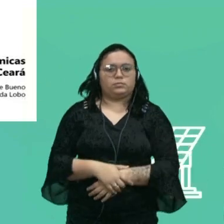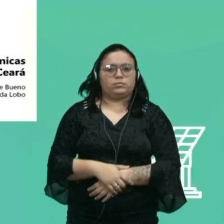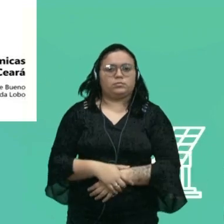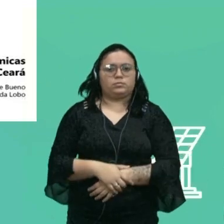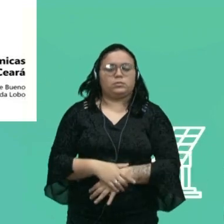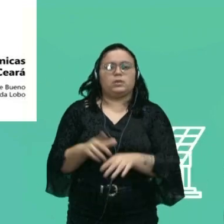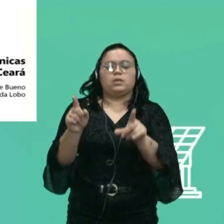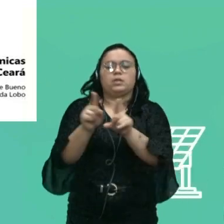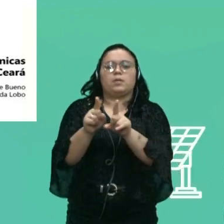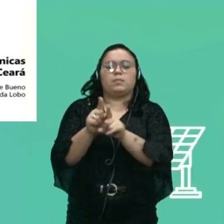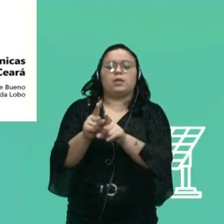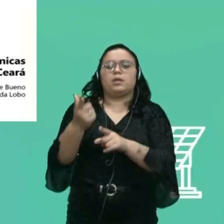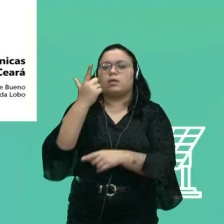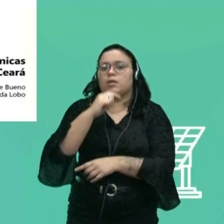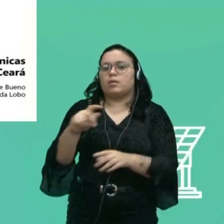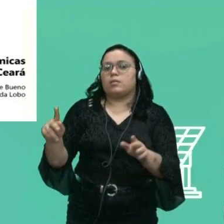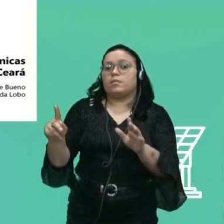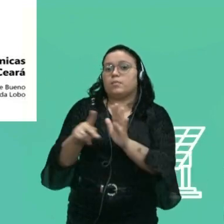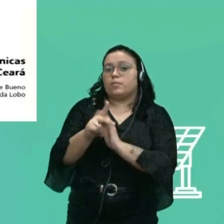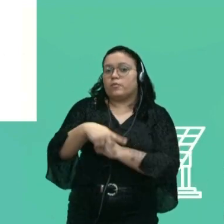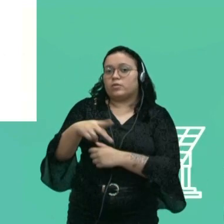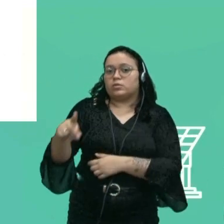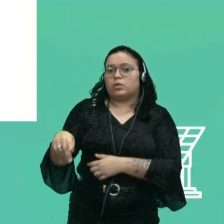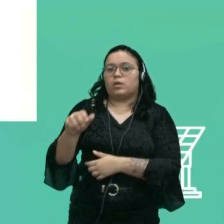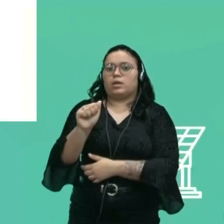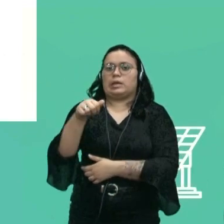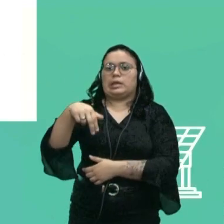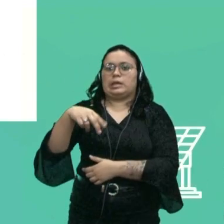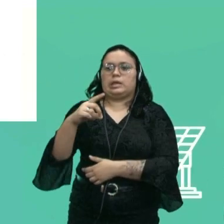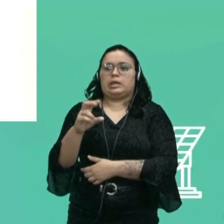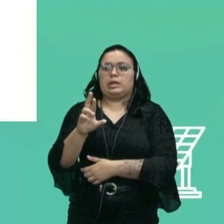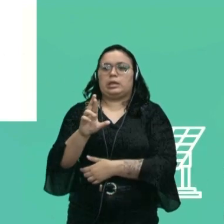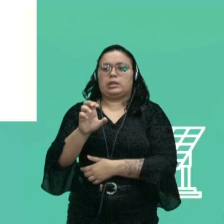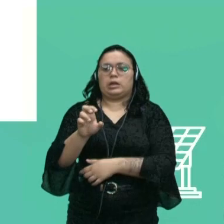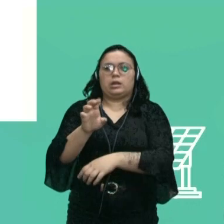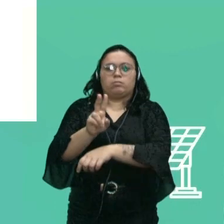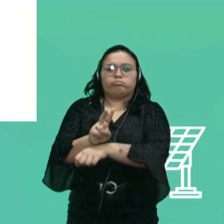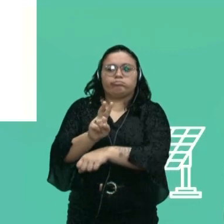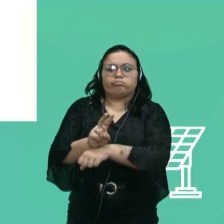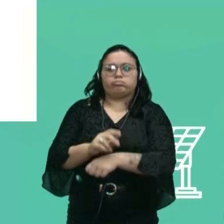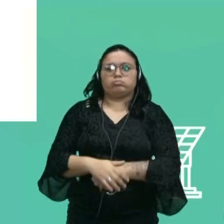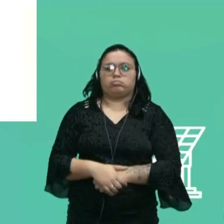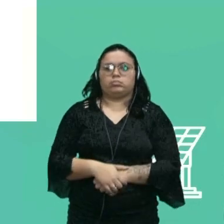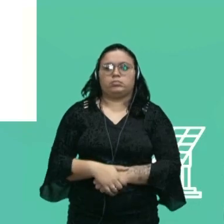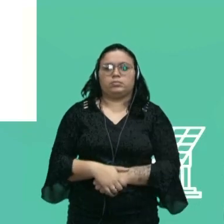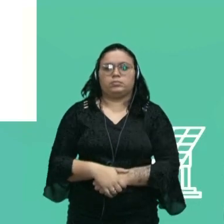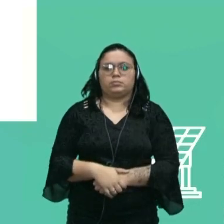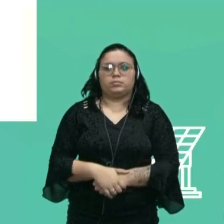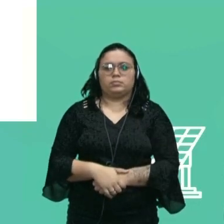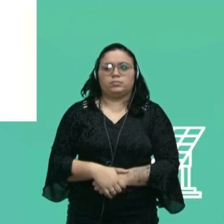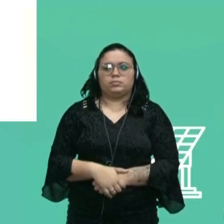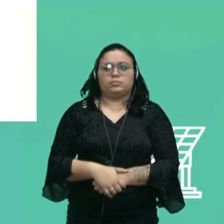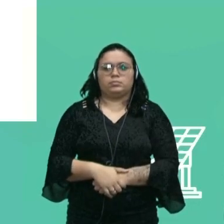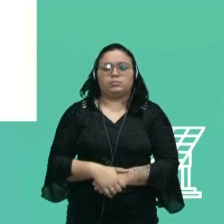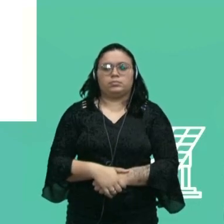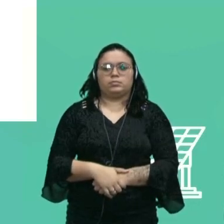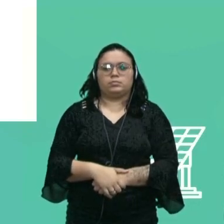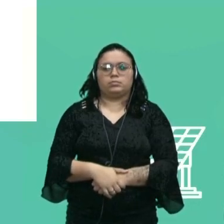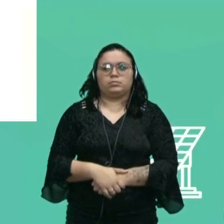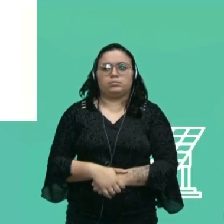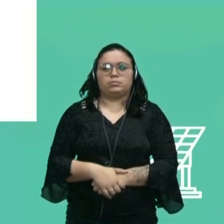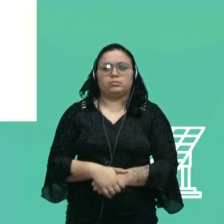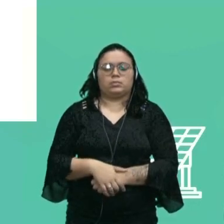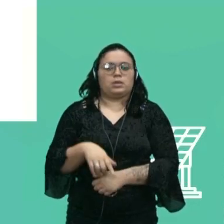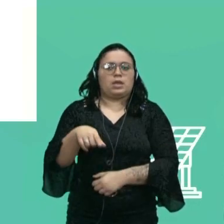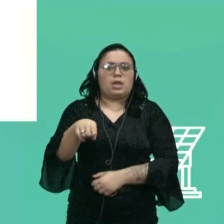dos professores André Bueno e Fernanda Lobo. A principal motivação para a execução do projeto é